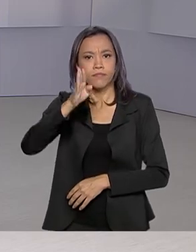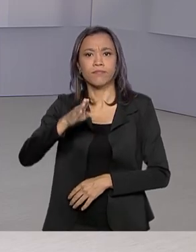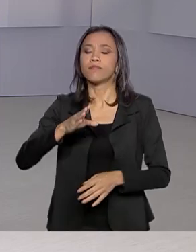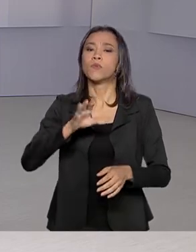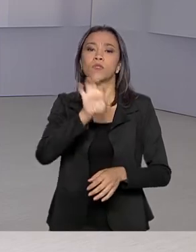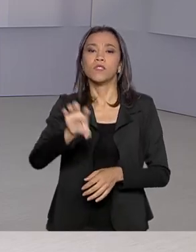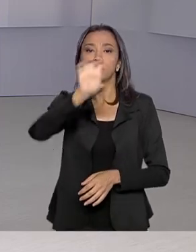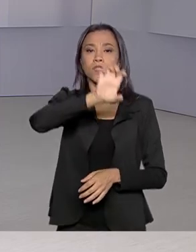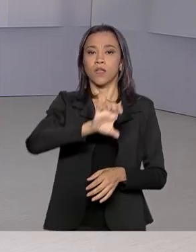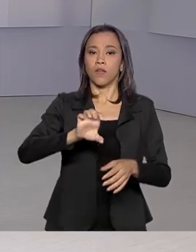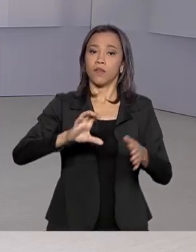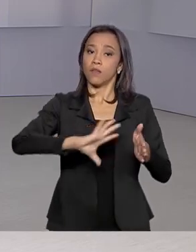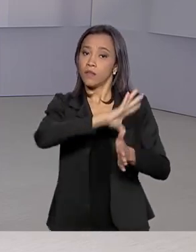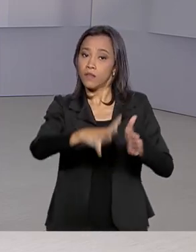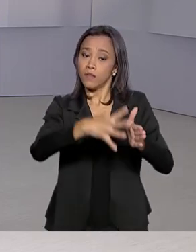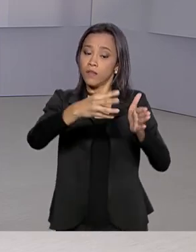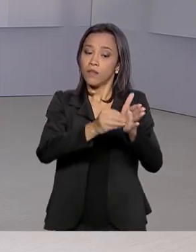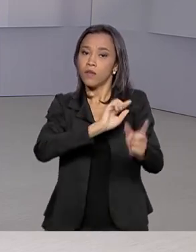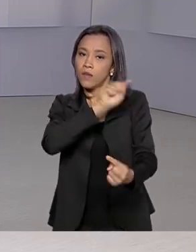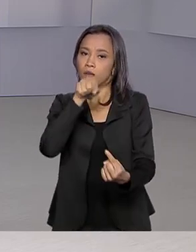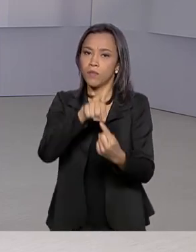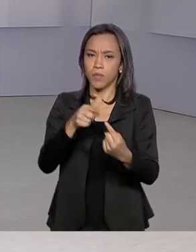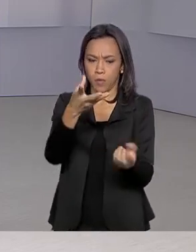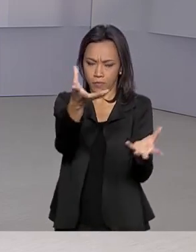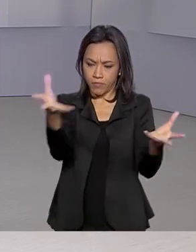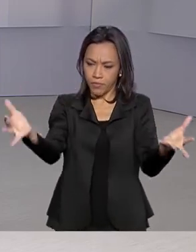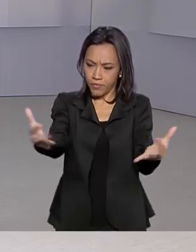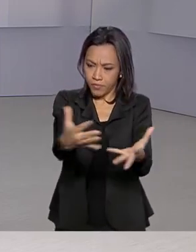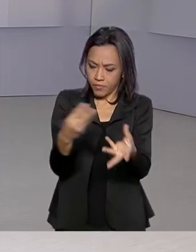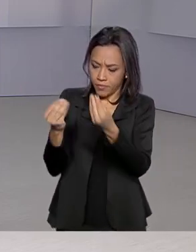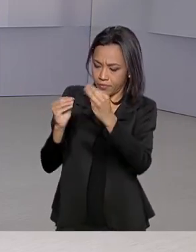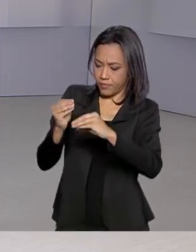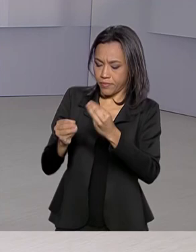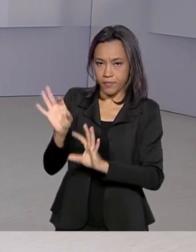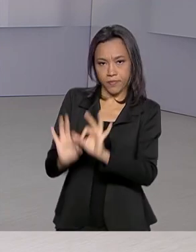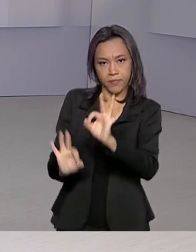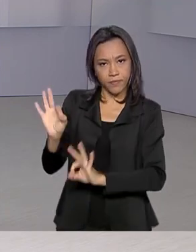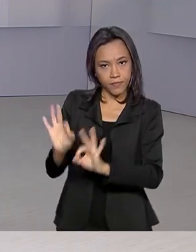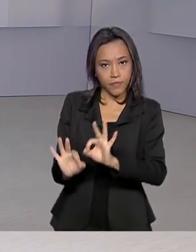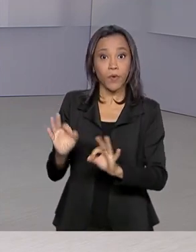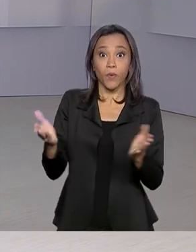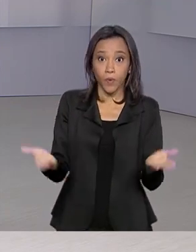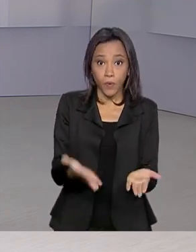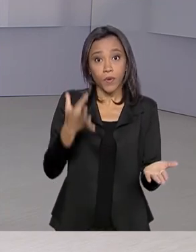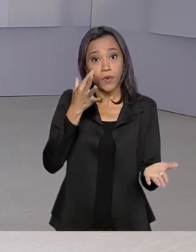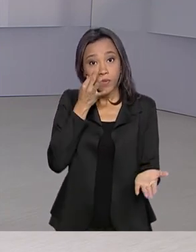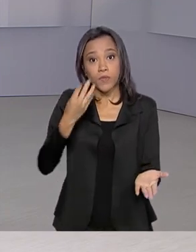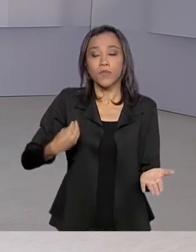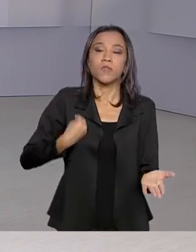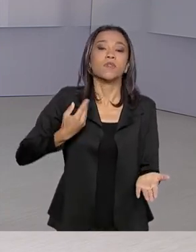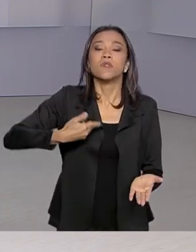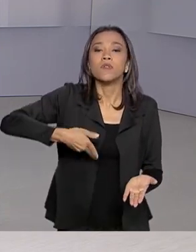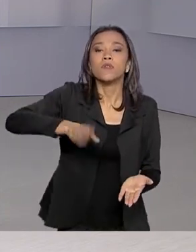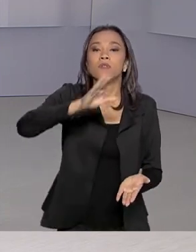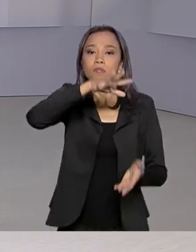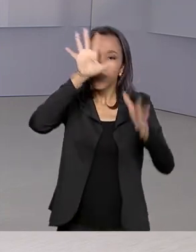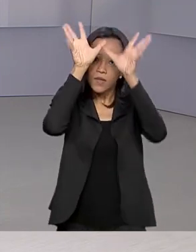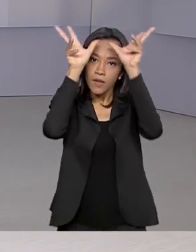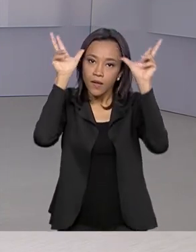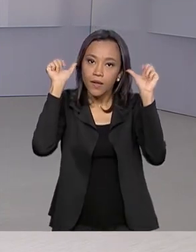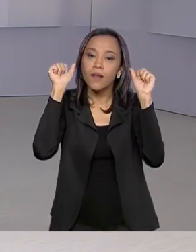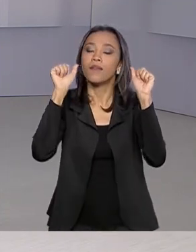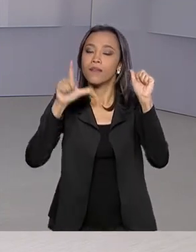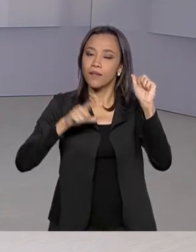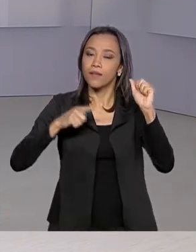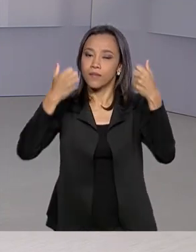com o objetivo de planejar as ações do Conselho da Amazônia. Hoje, ele está no Acre, da capital Rio Branco. Dima Soldi